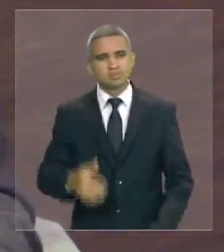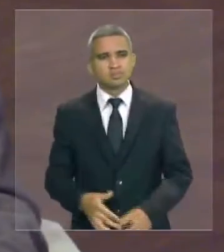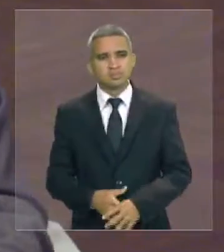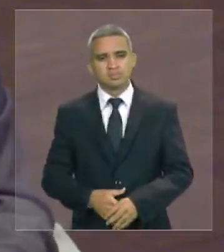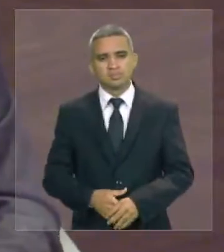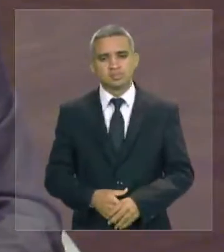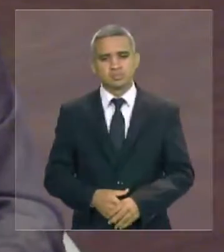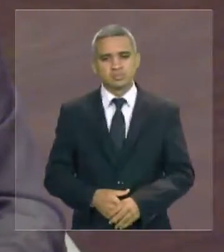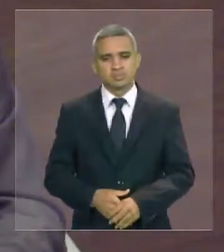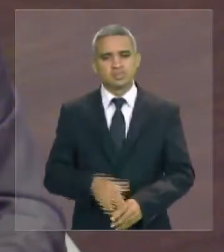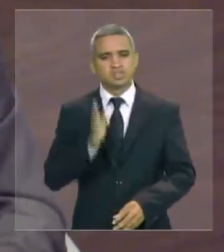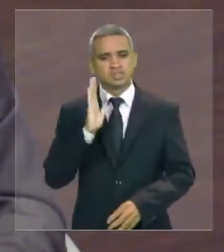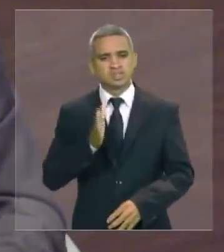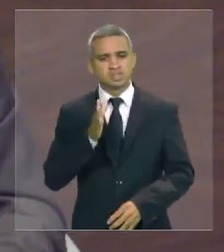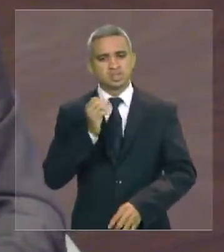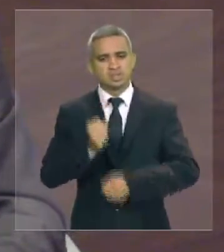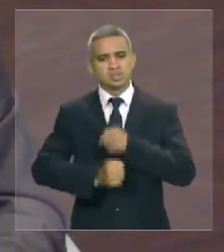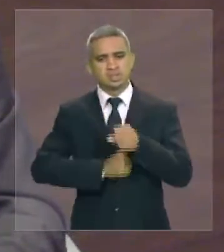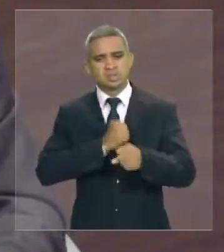de décadas,